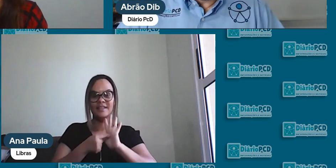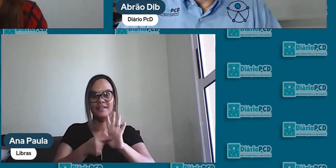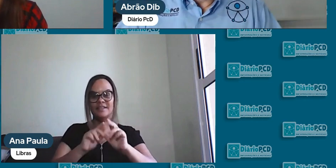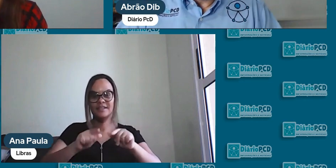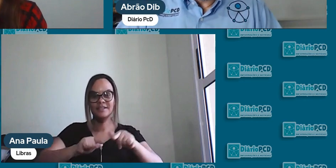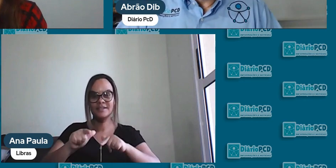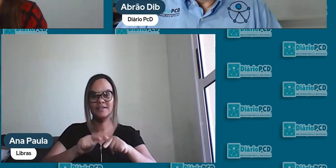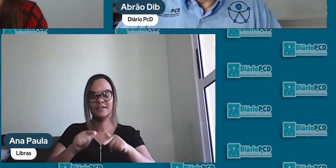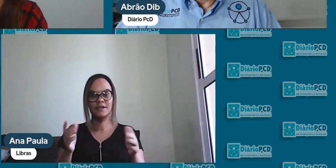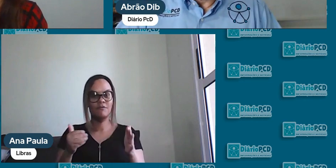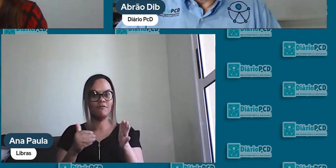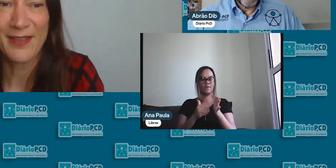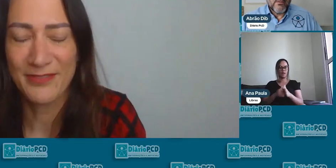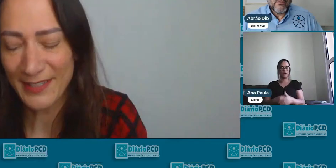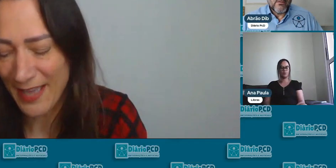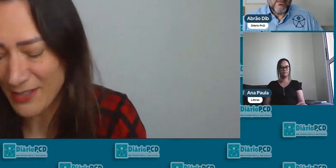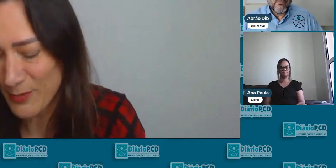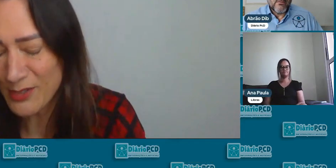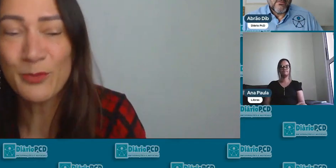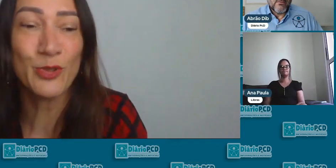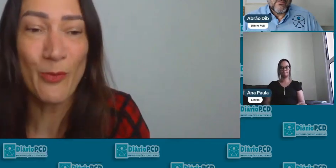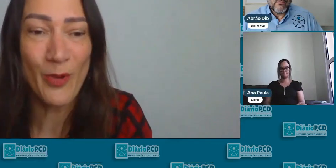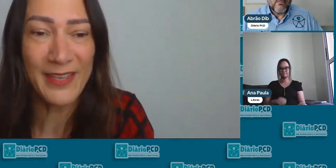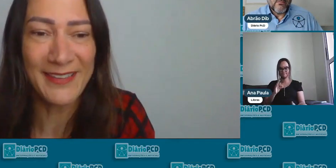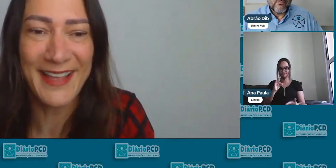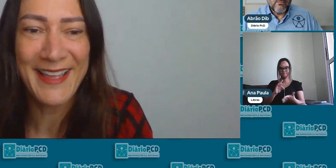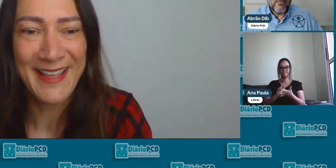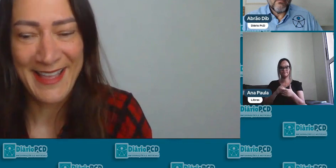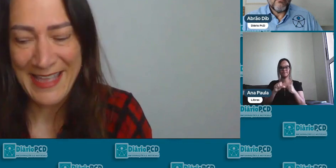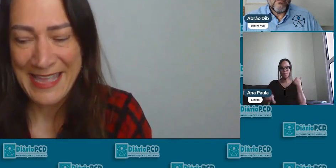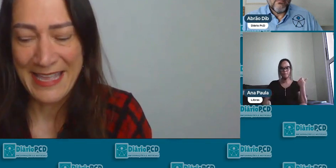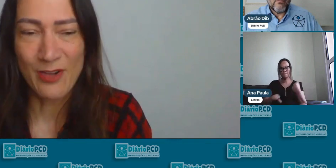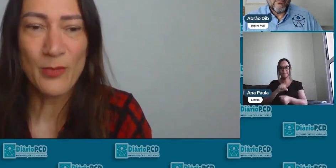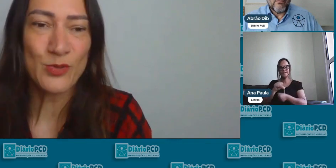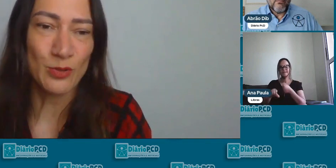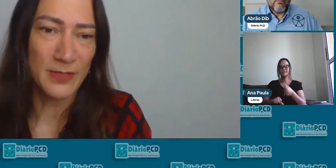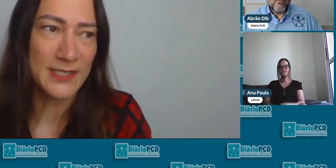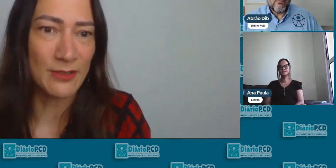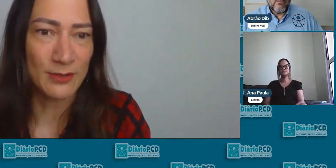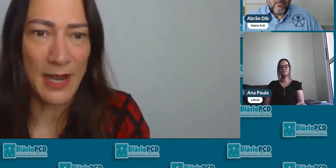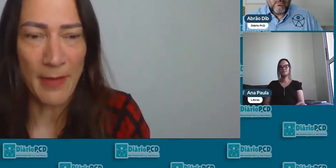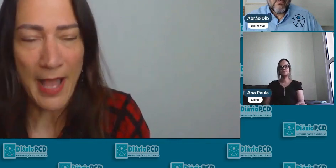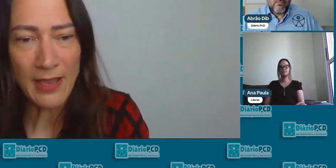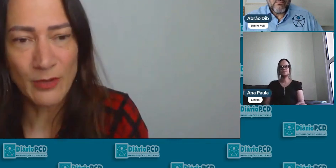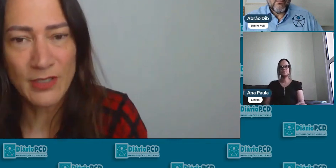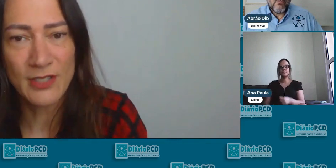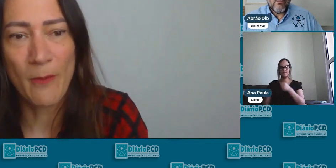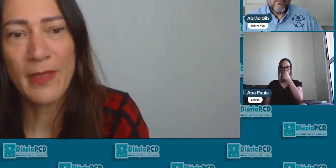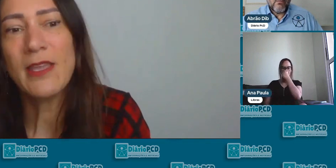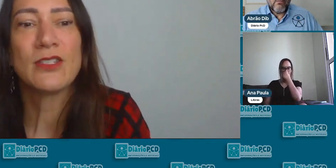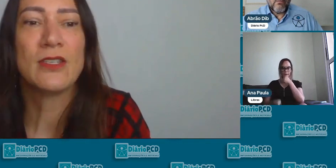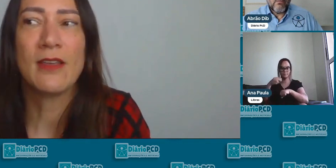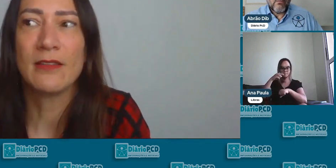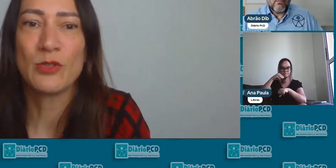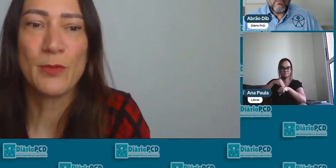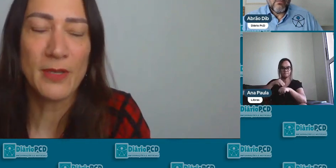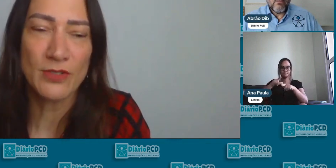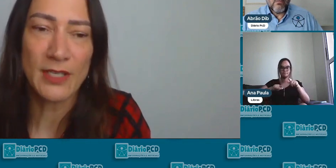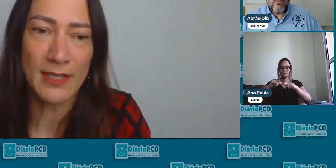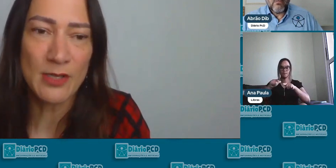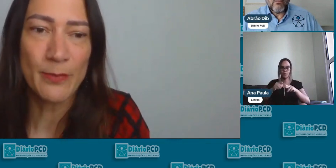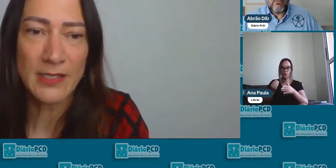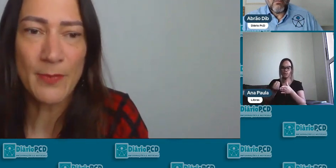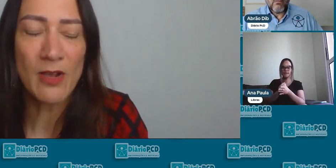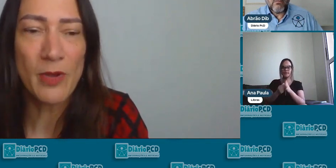trabalho final, doutora Laila? Ah, verdade, porque isso mudou um pouquinho, né? E como eu sou do Ministério do Trabalho, originalmente, nos